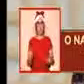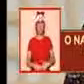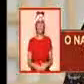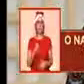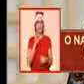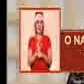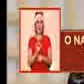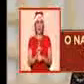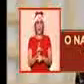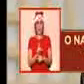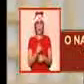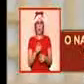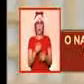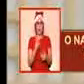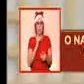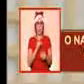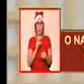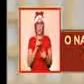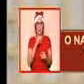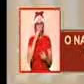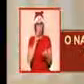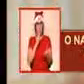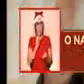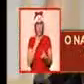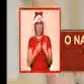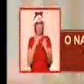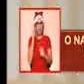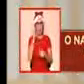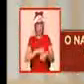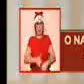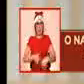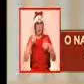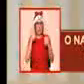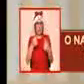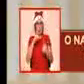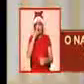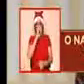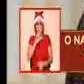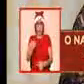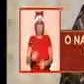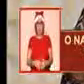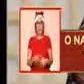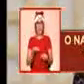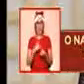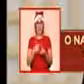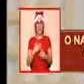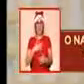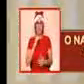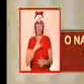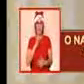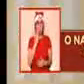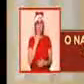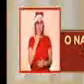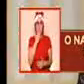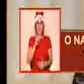Me roubou uma menina. E ela estava em Cusco. Não era Cusco, era assim uma cidade muito longe, muito longe. Mas este ano está comigo, minha querida filha